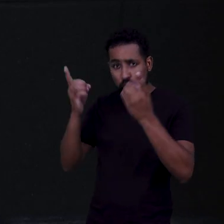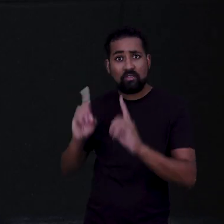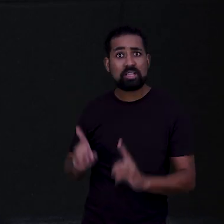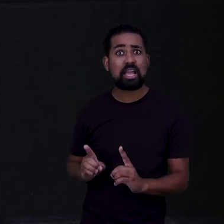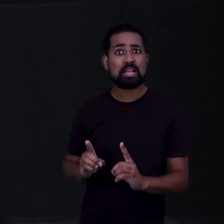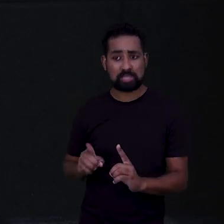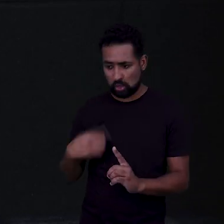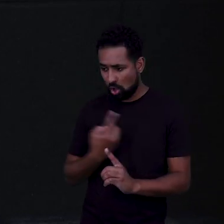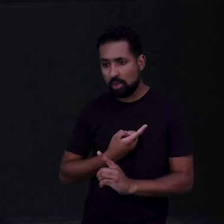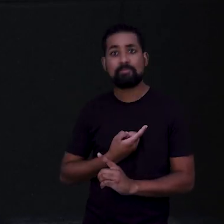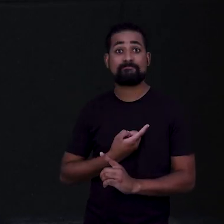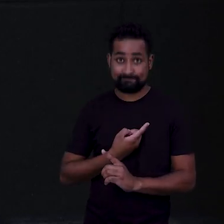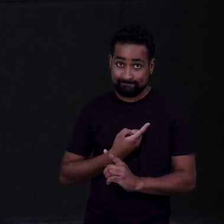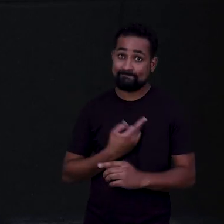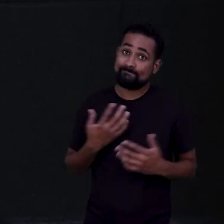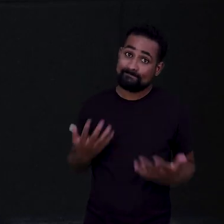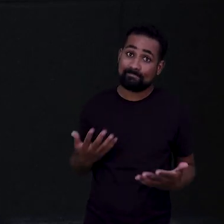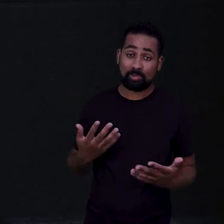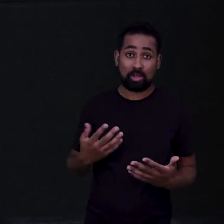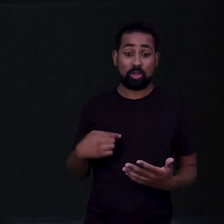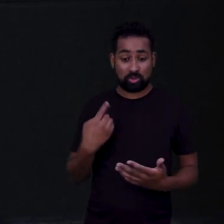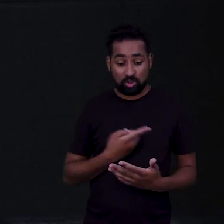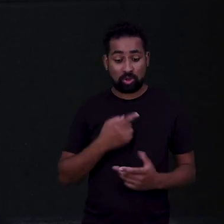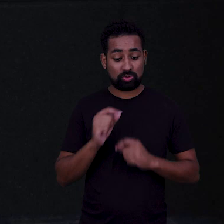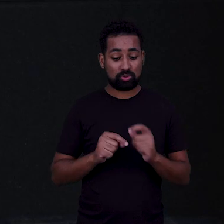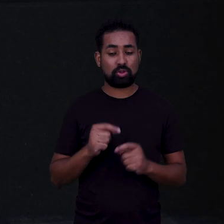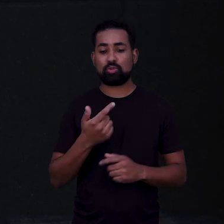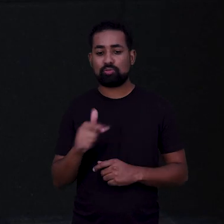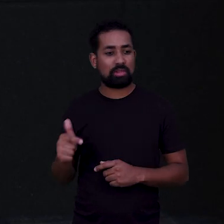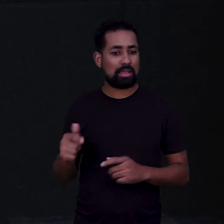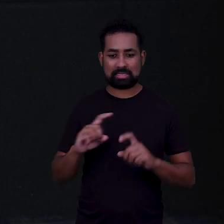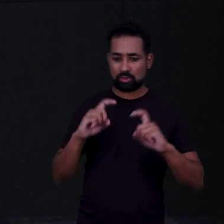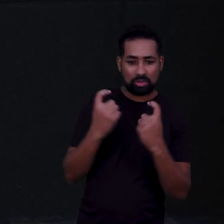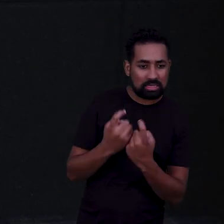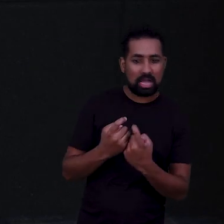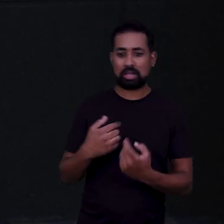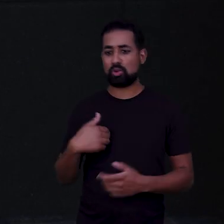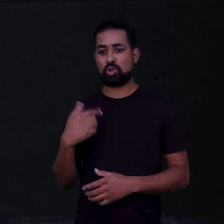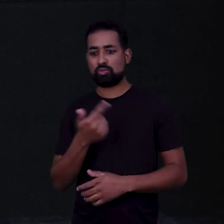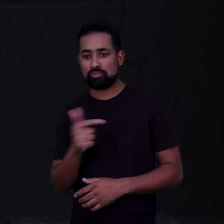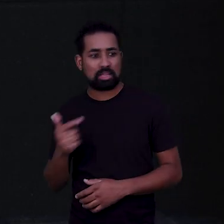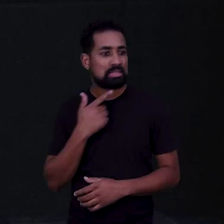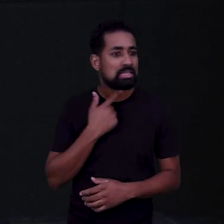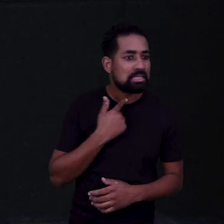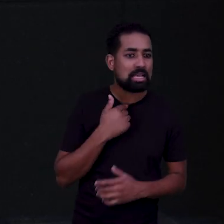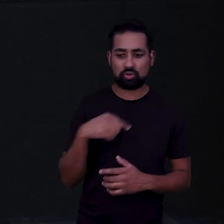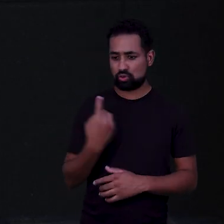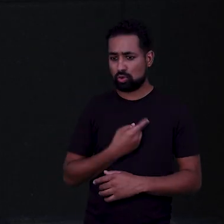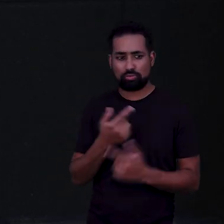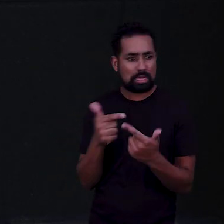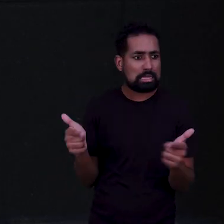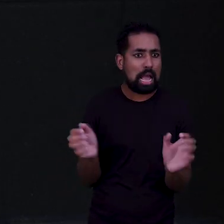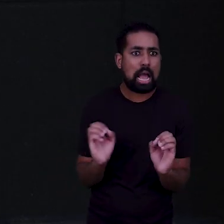com deficiências, a gente não tem sexualidade, a gente não tem